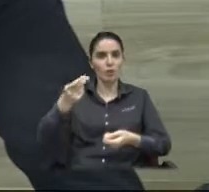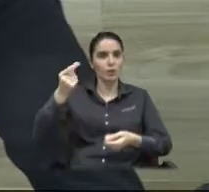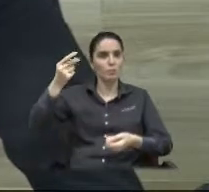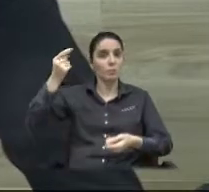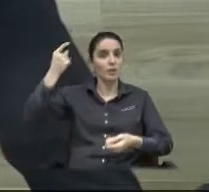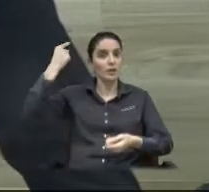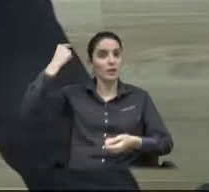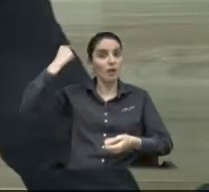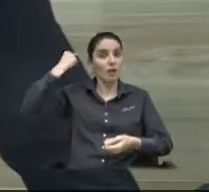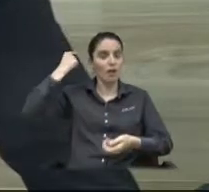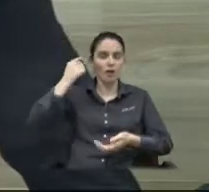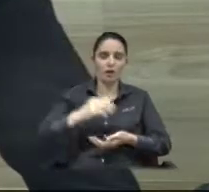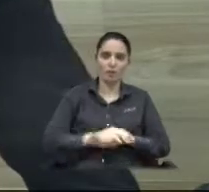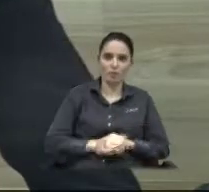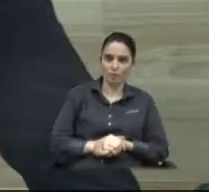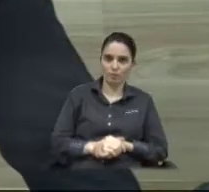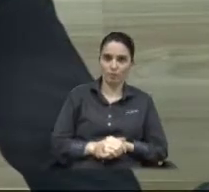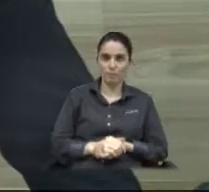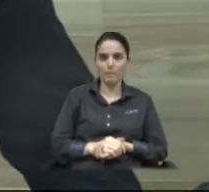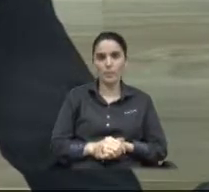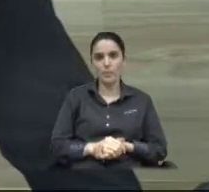empresária,